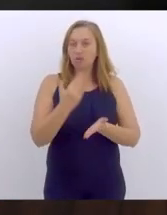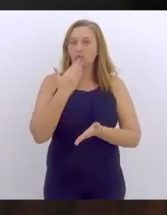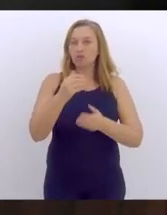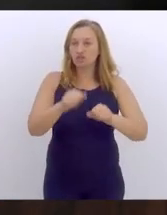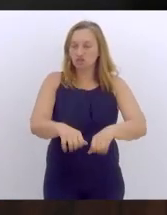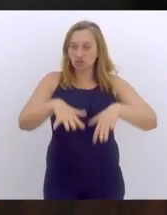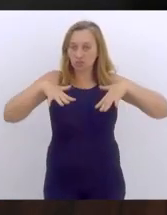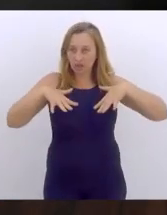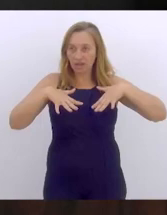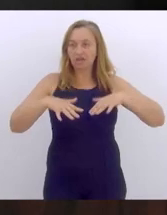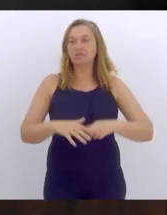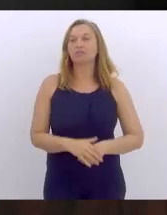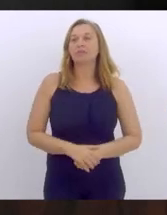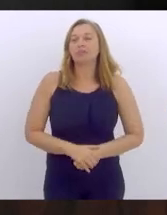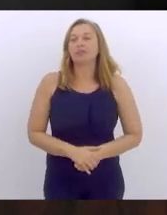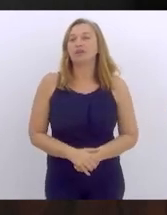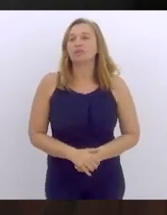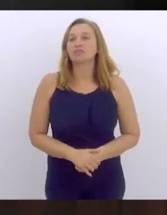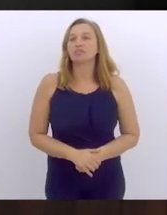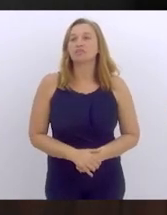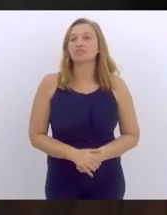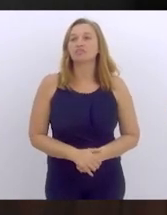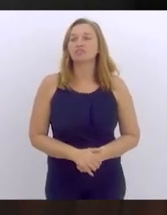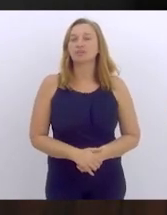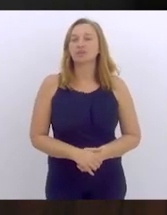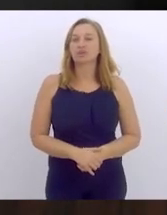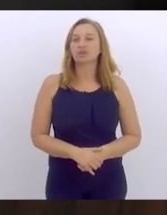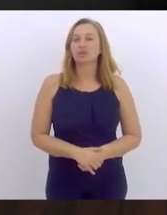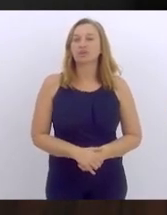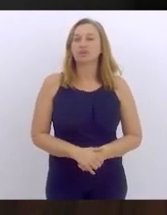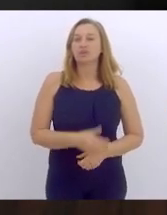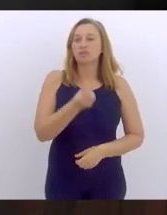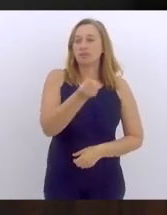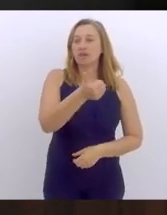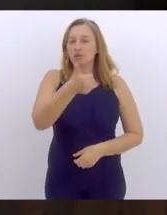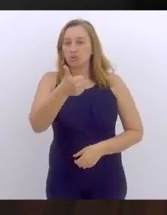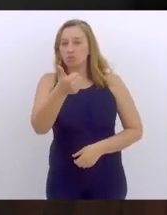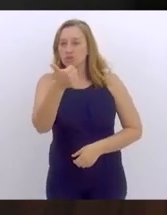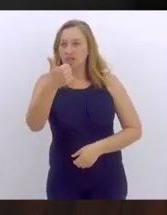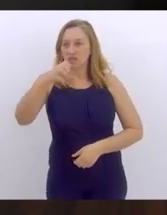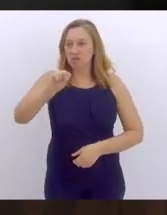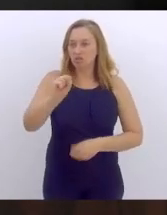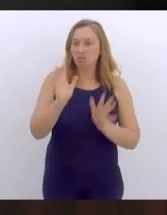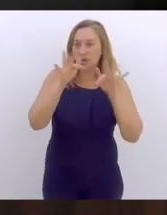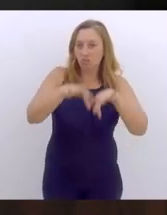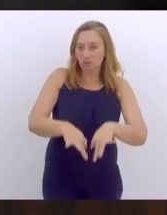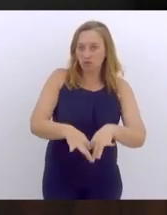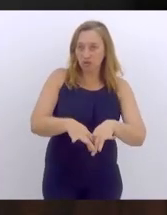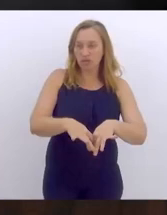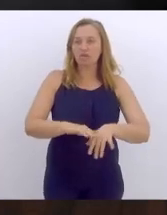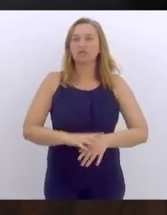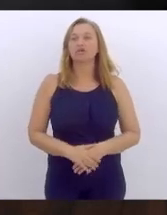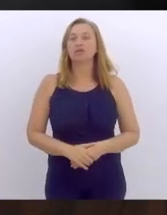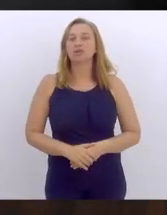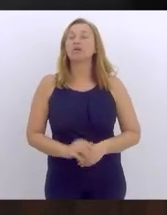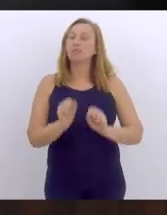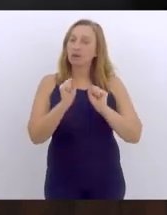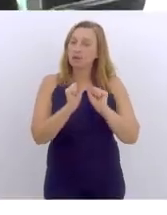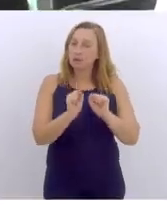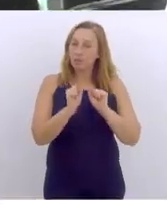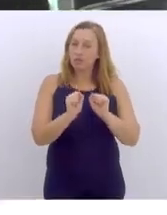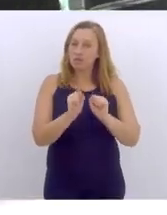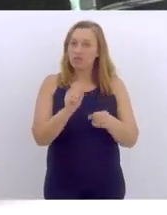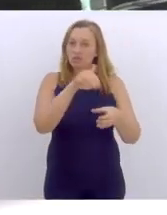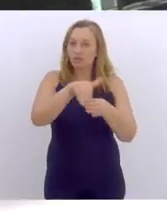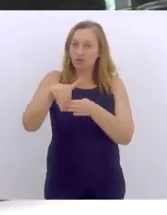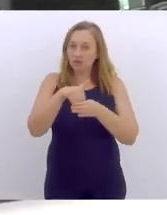plenário. A gente vai levar o 6118 para o fim da pauta, para que a gente possa